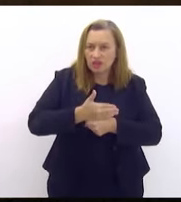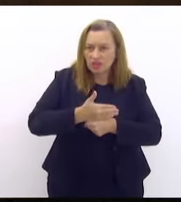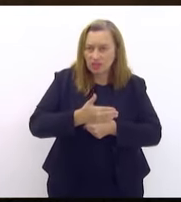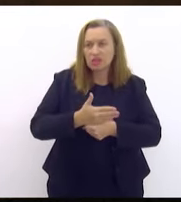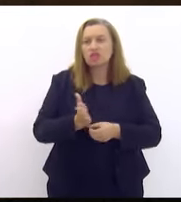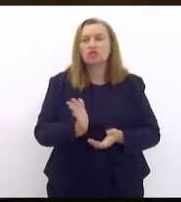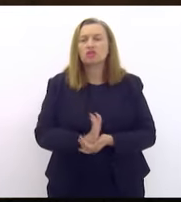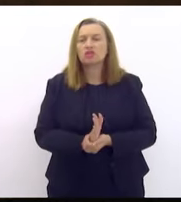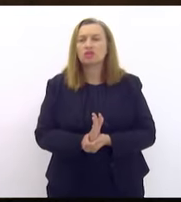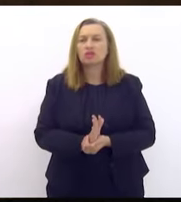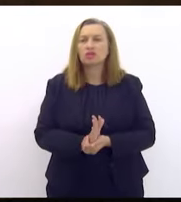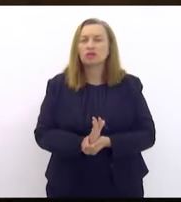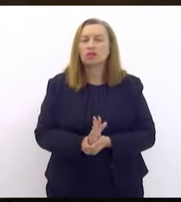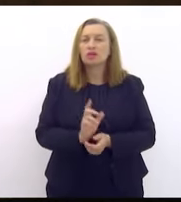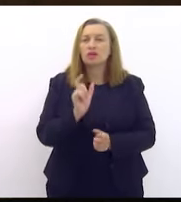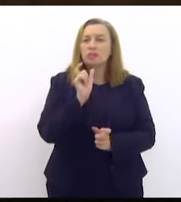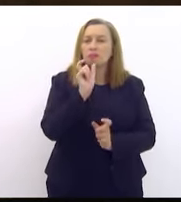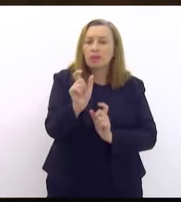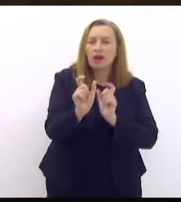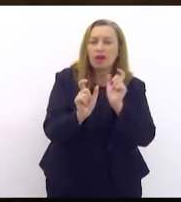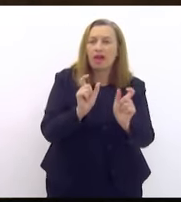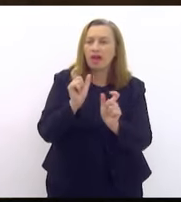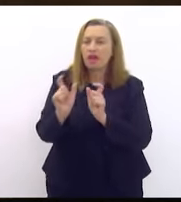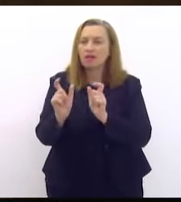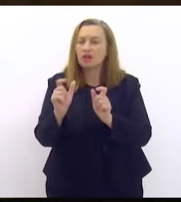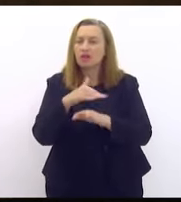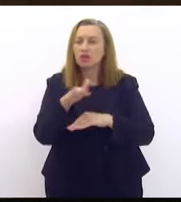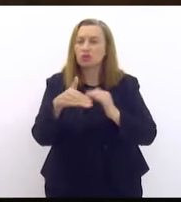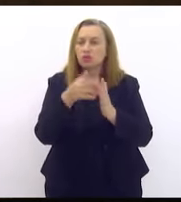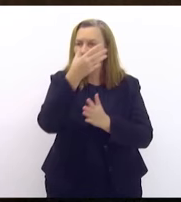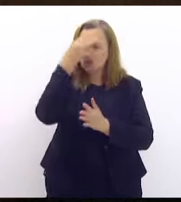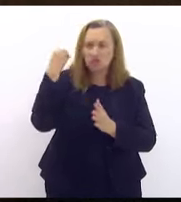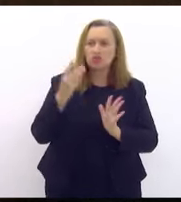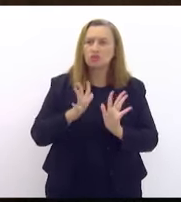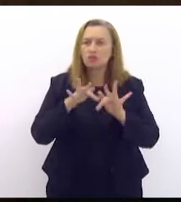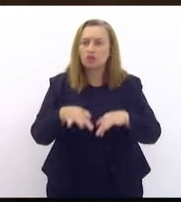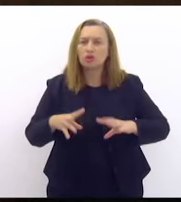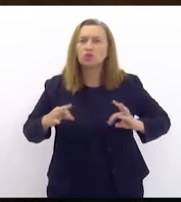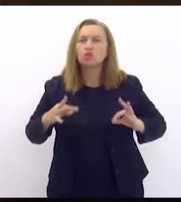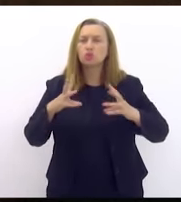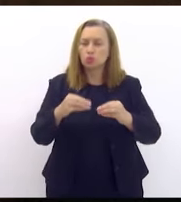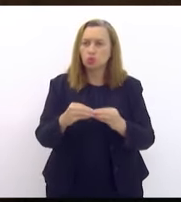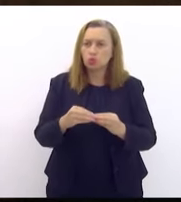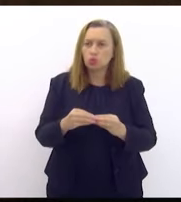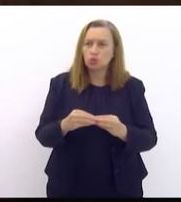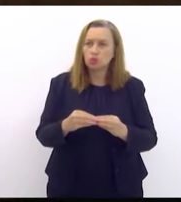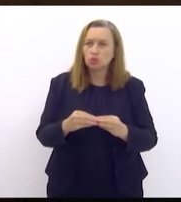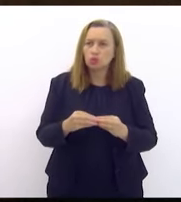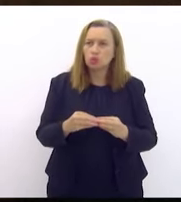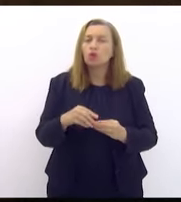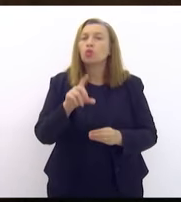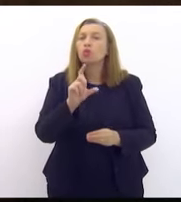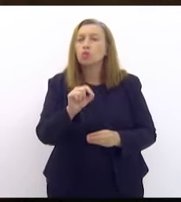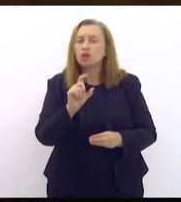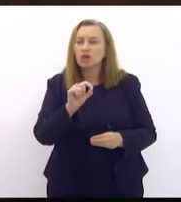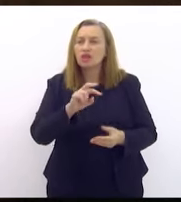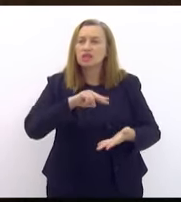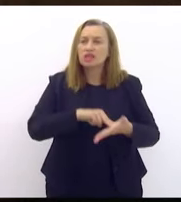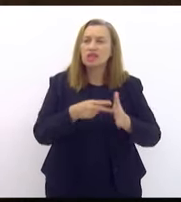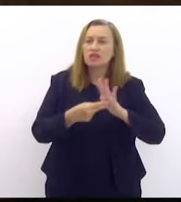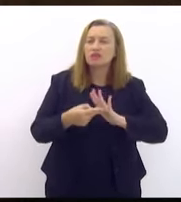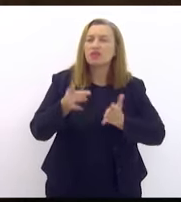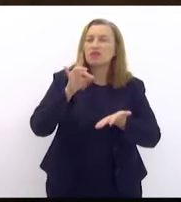se banalizam palavras e todos se esquecem, no final das contas, o que, que foi o